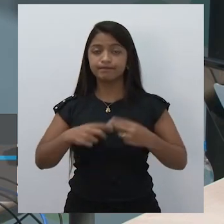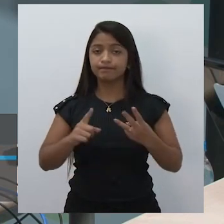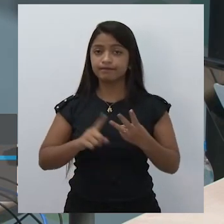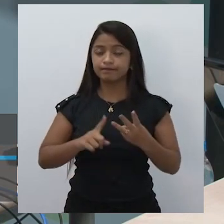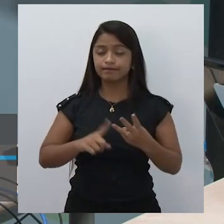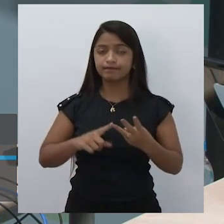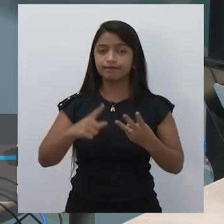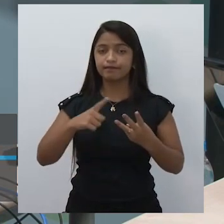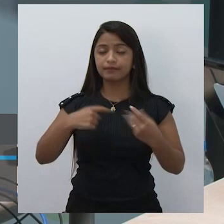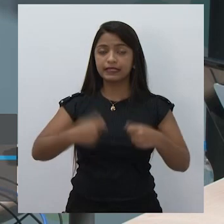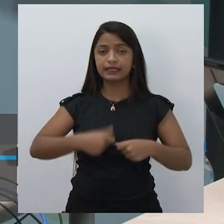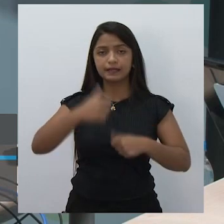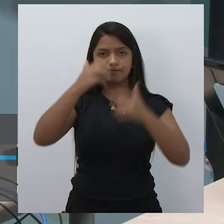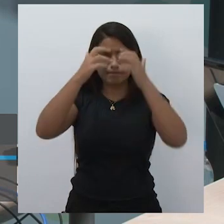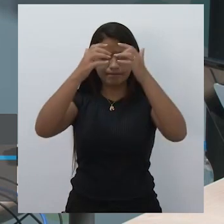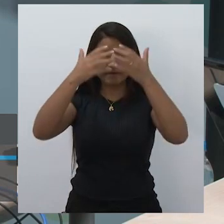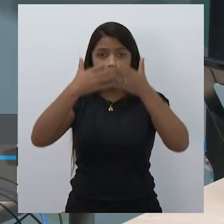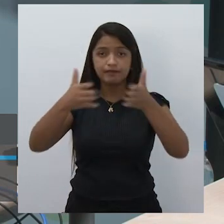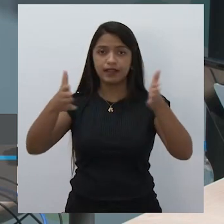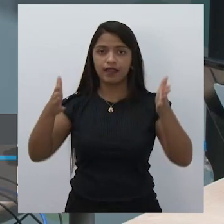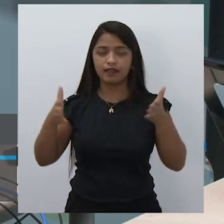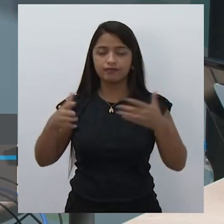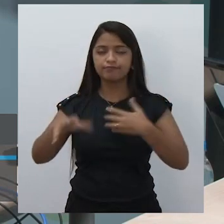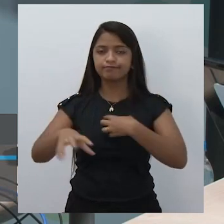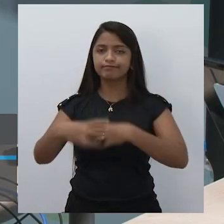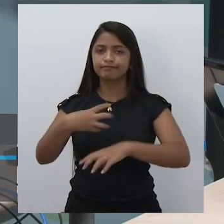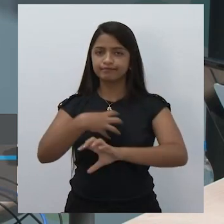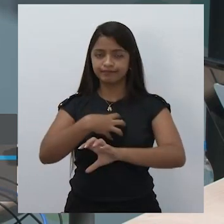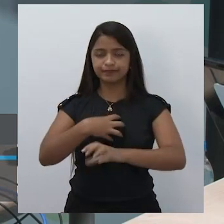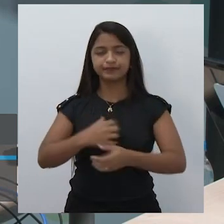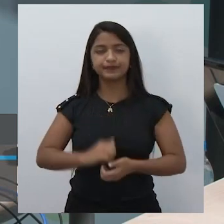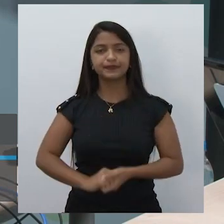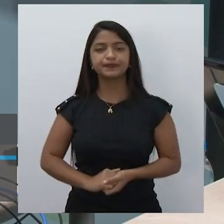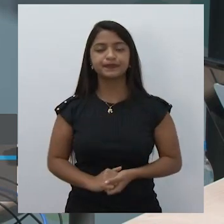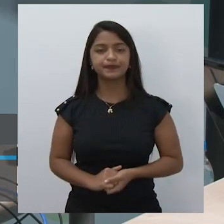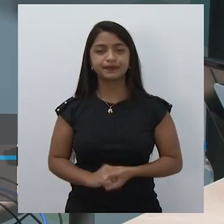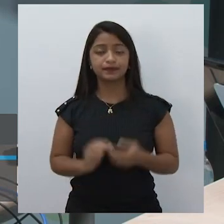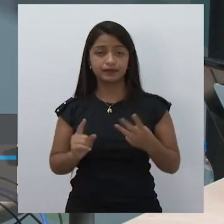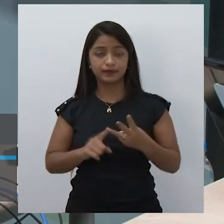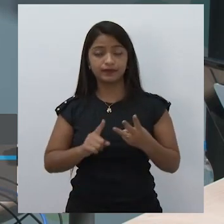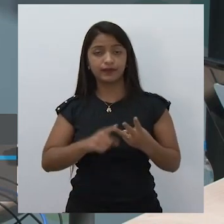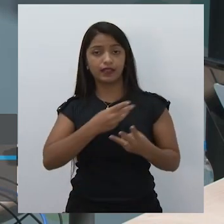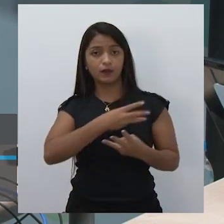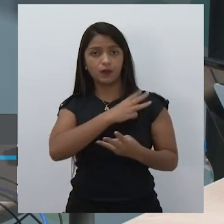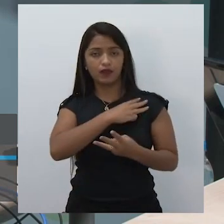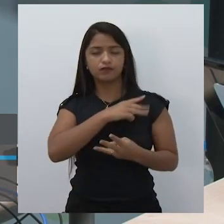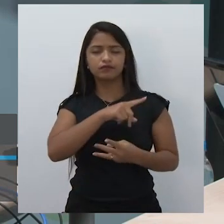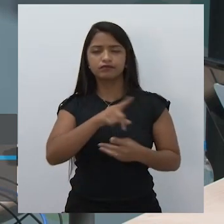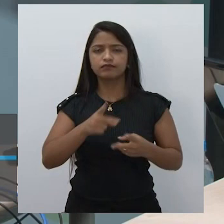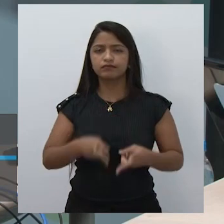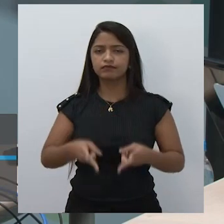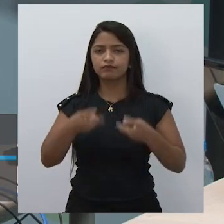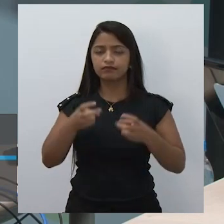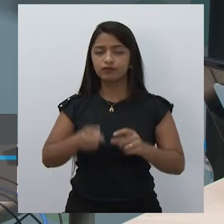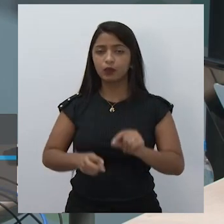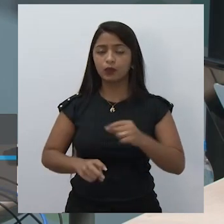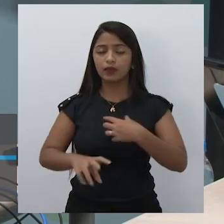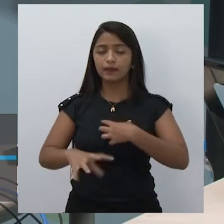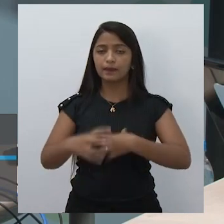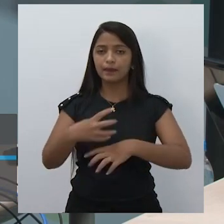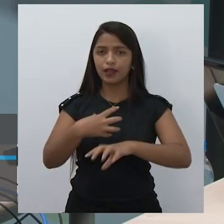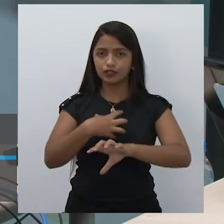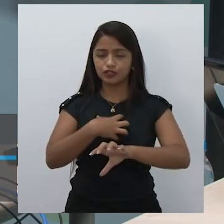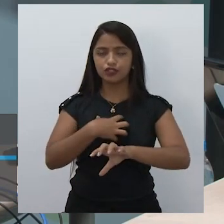se colocar no lugar do outro. O ensino médio, vocês percebem que a questão da empatia, ela vai